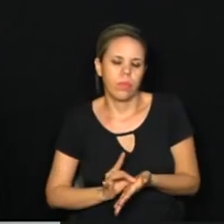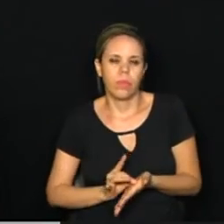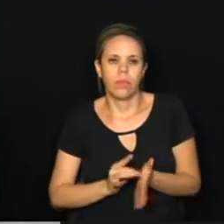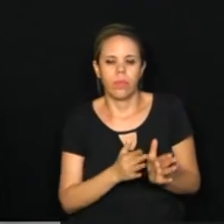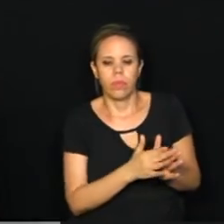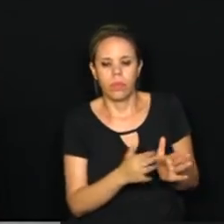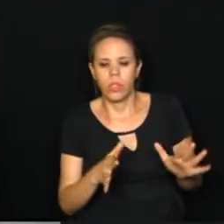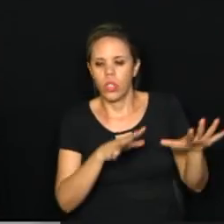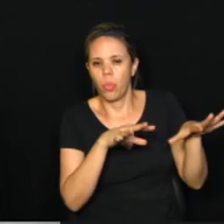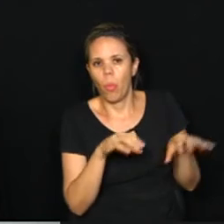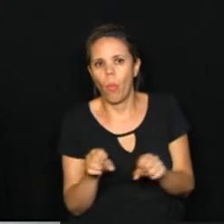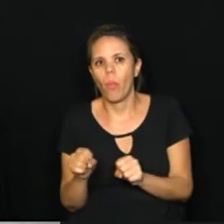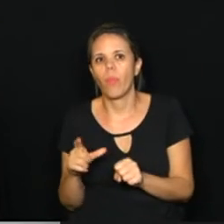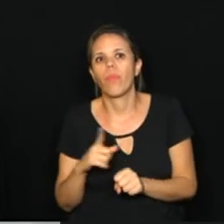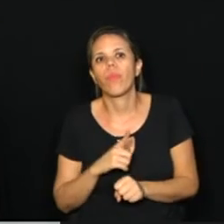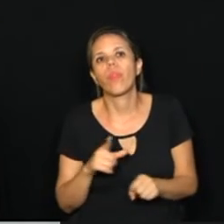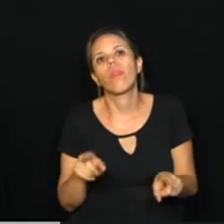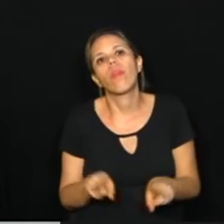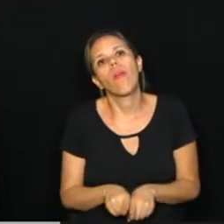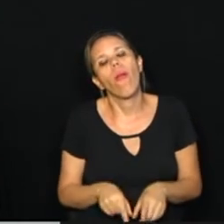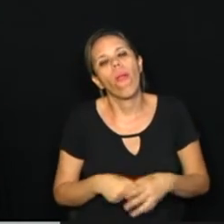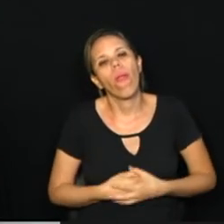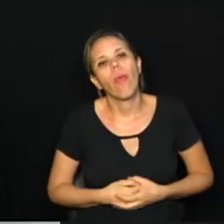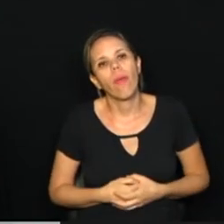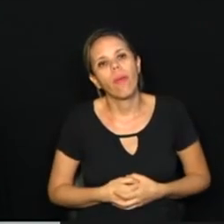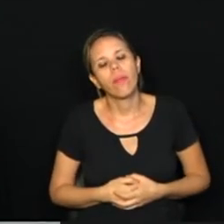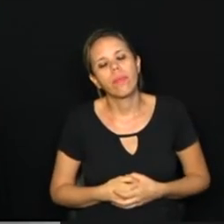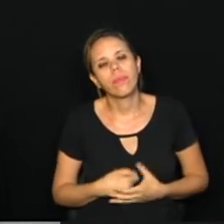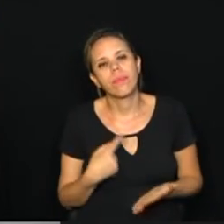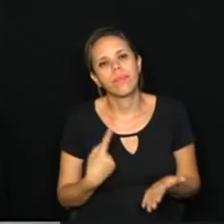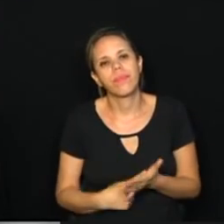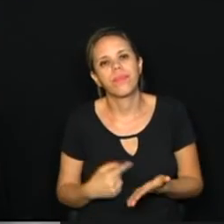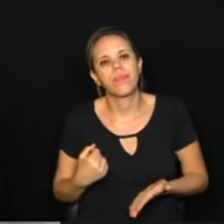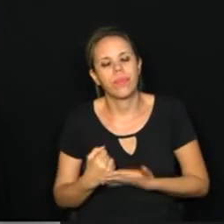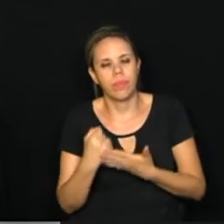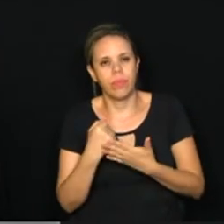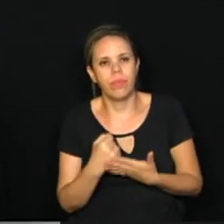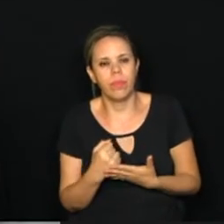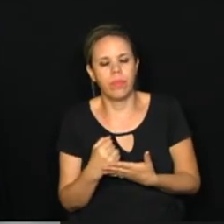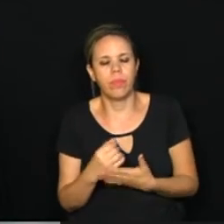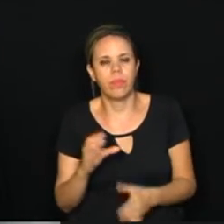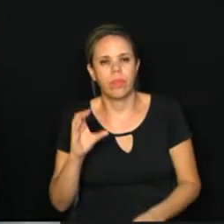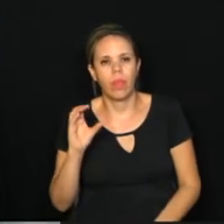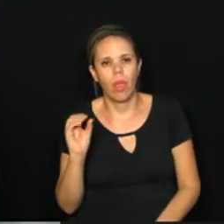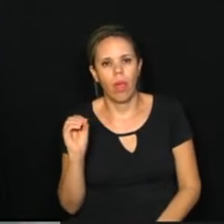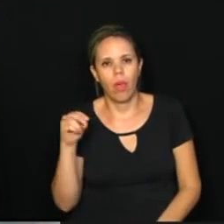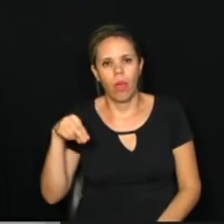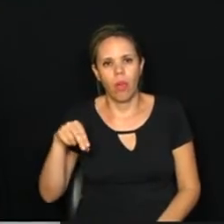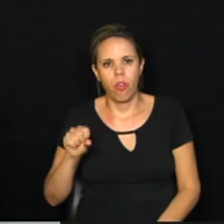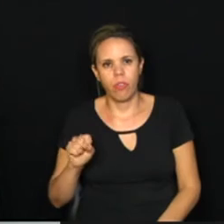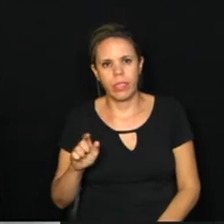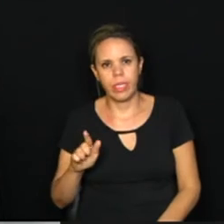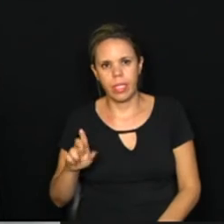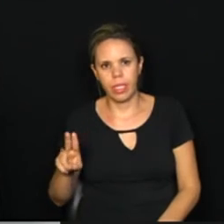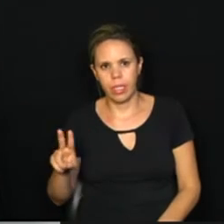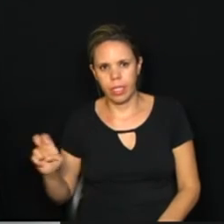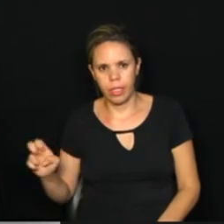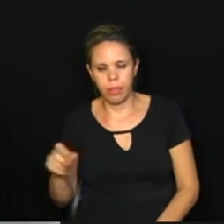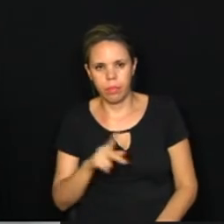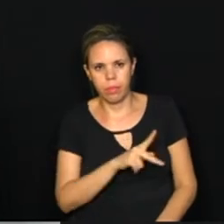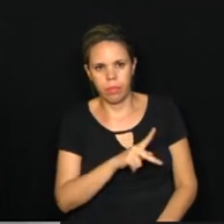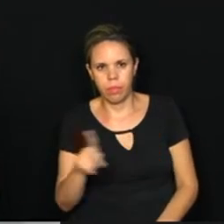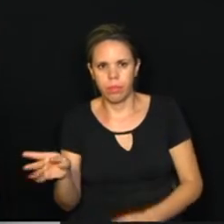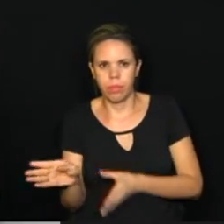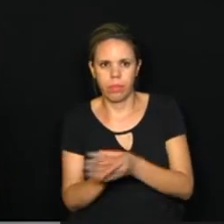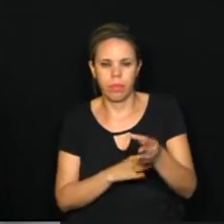estiagem. E temos também, contamos com a ajuda do CONSEG através da Neuza, lá da presidente do